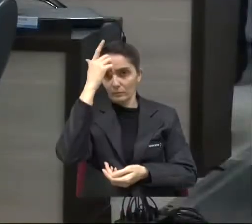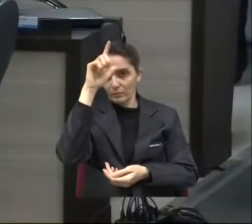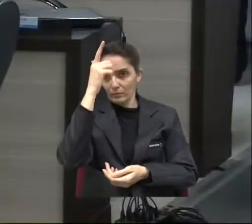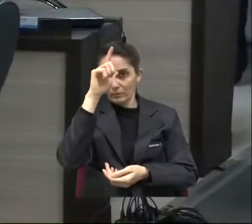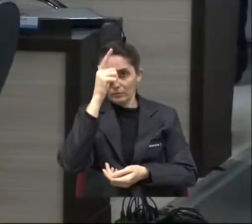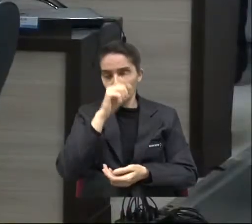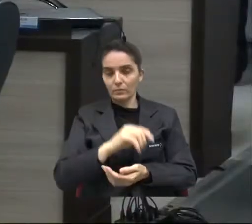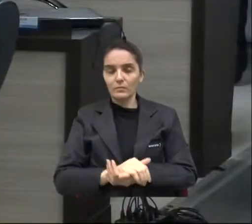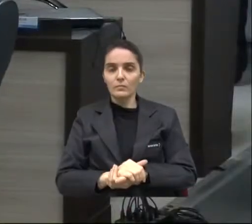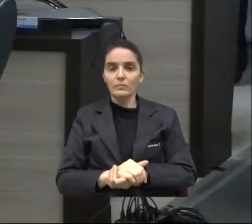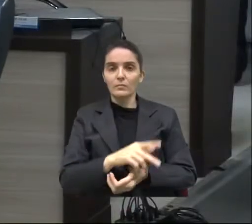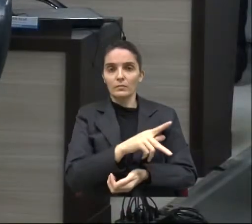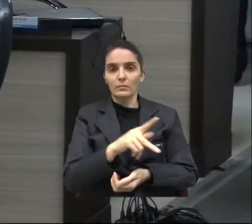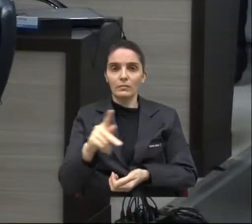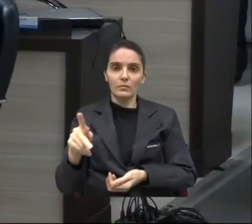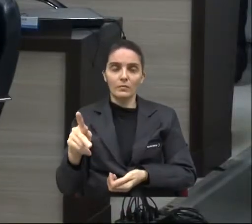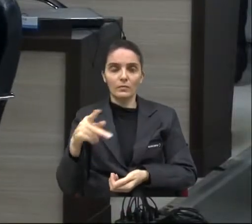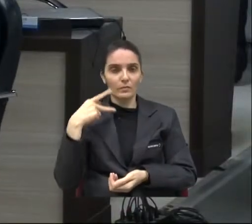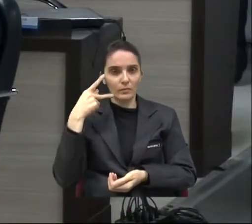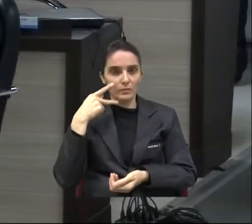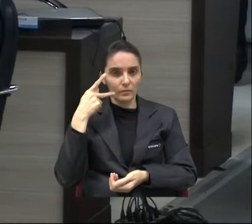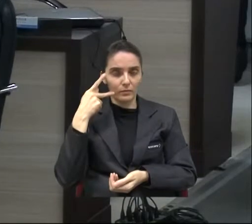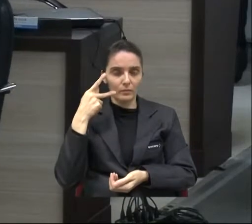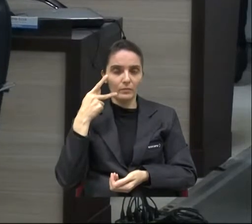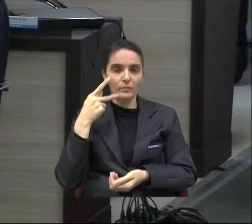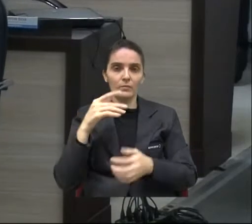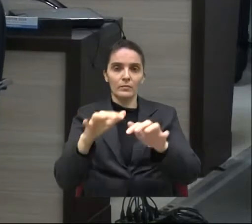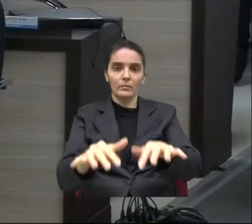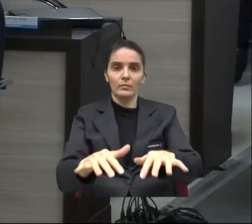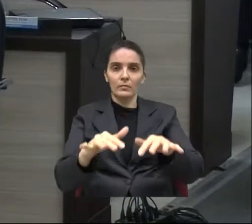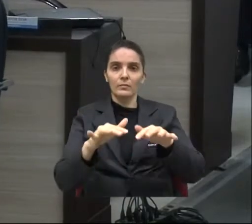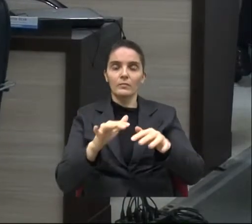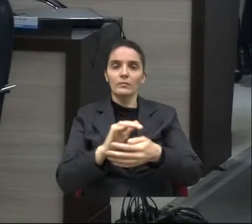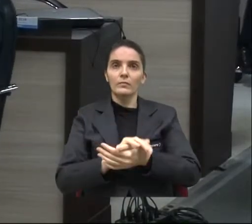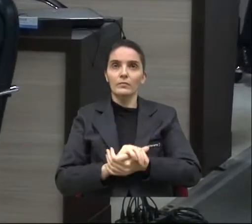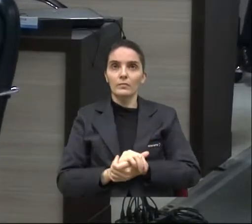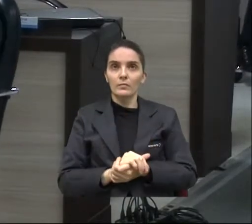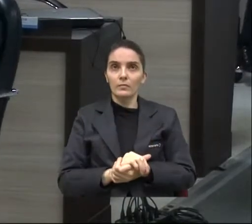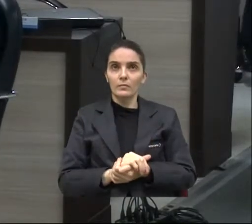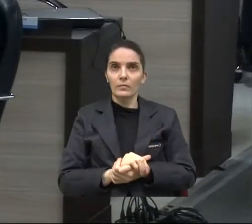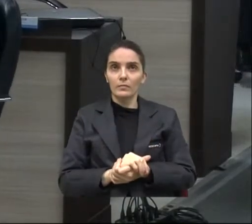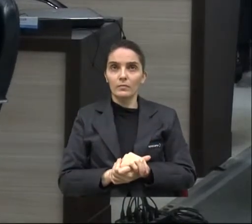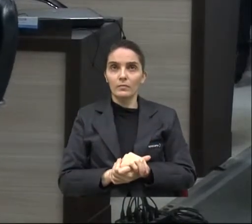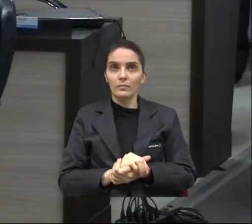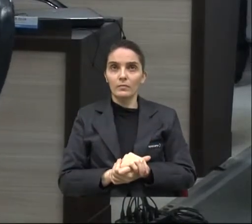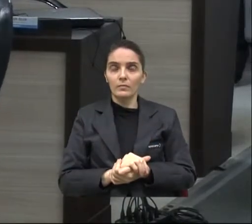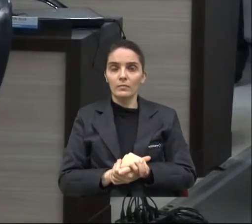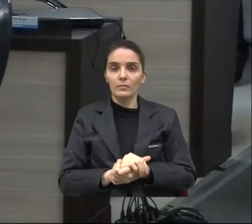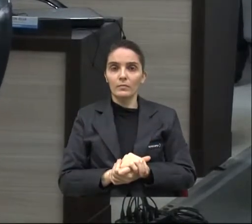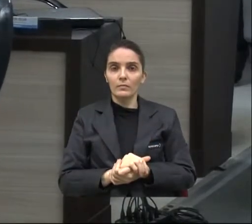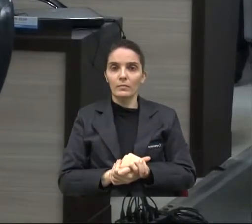Alemão. Presidente, senhor presidente, vereadores, público ainda presente,